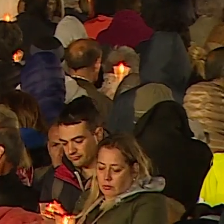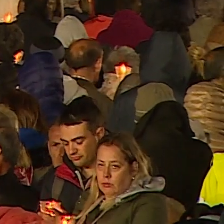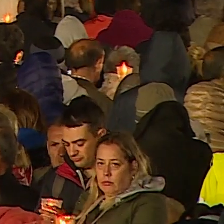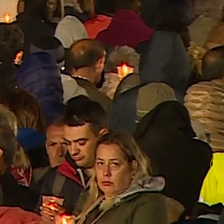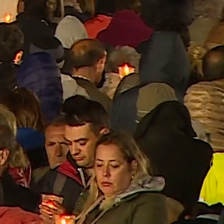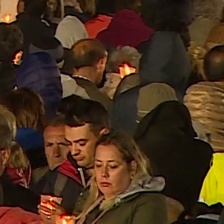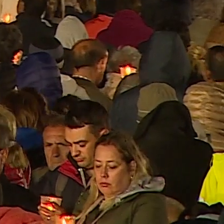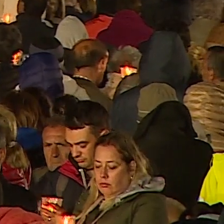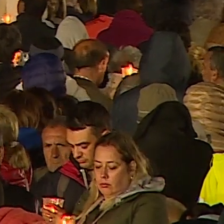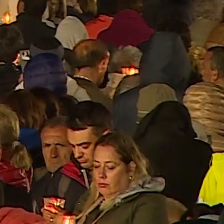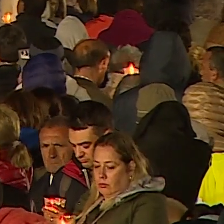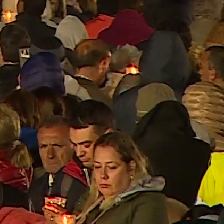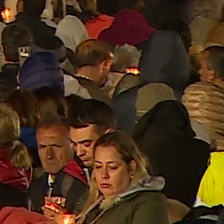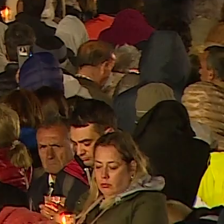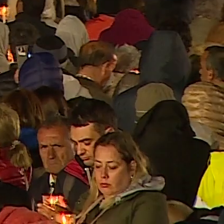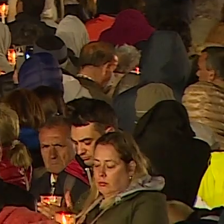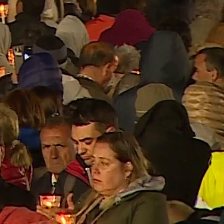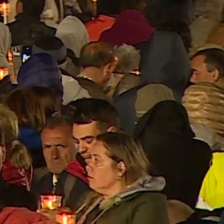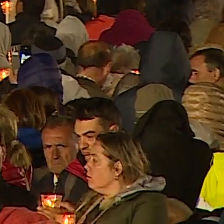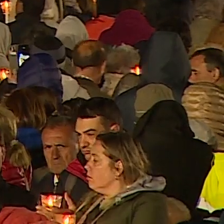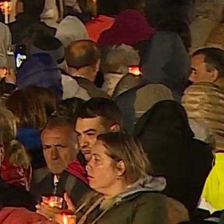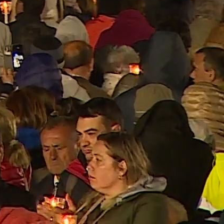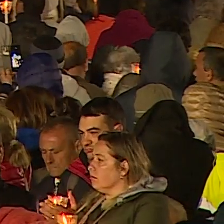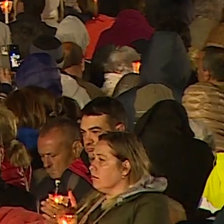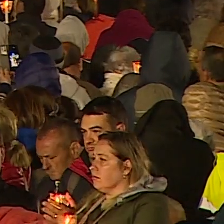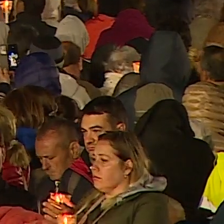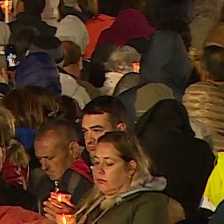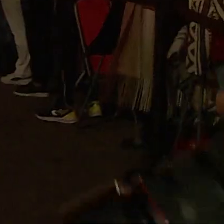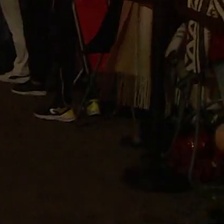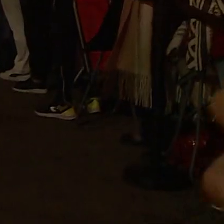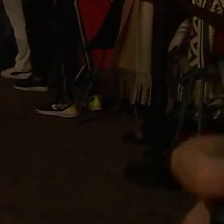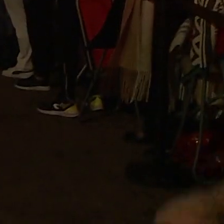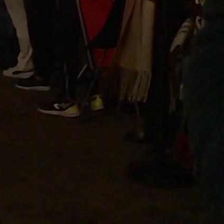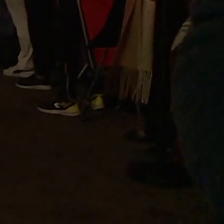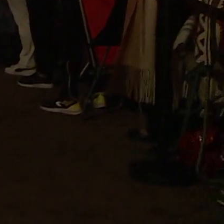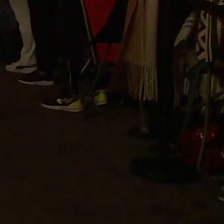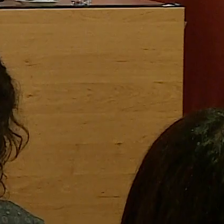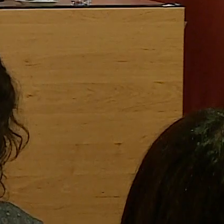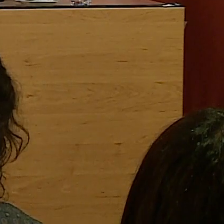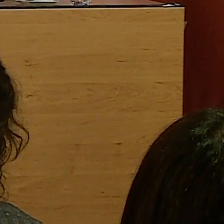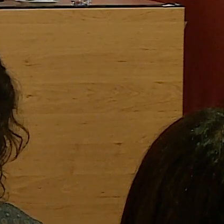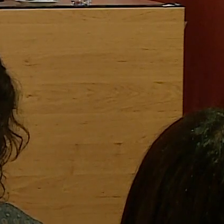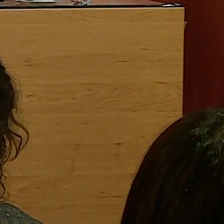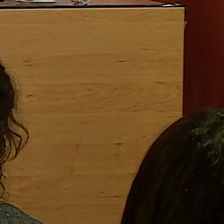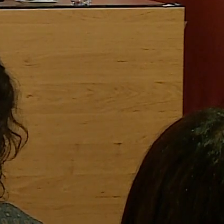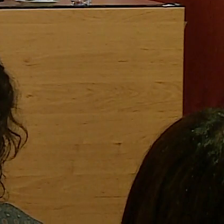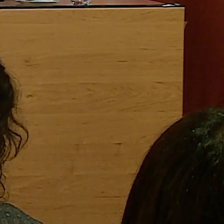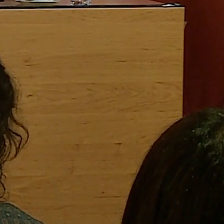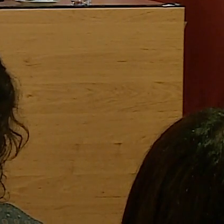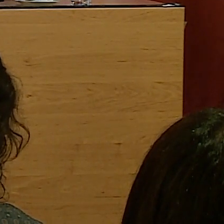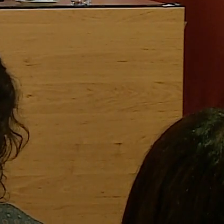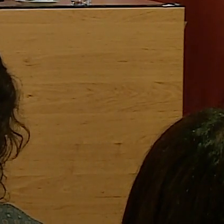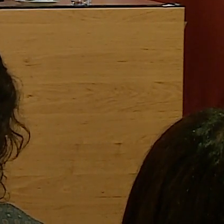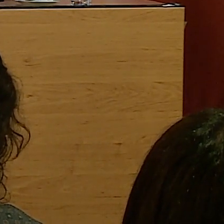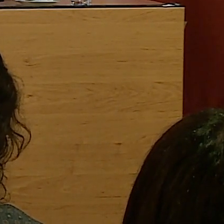Um momento de união espiritual numa humanidade dividida pela guerra e a violência. Fatima ci dice che per